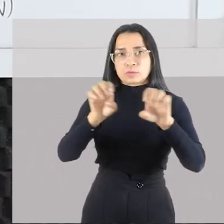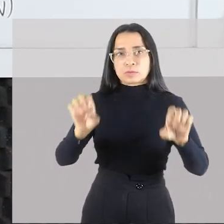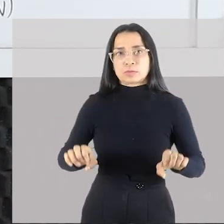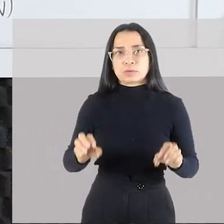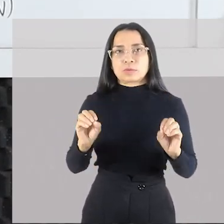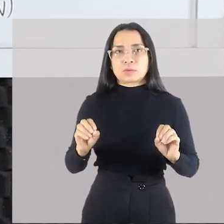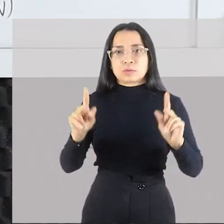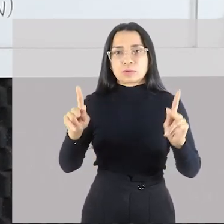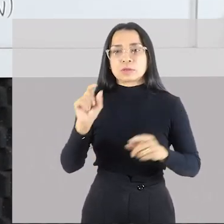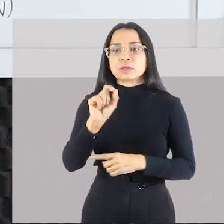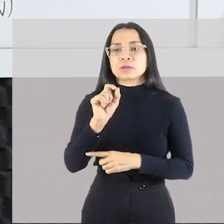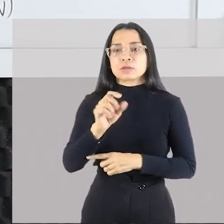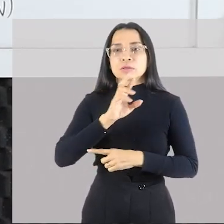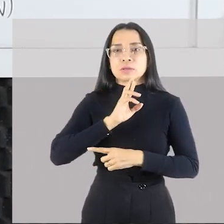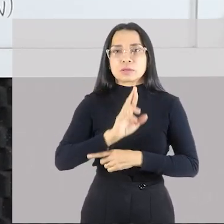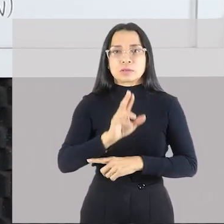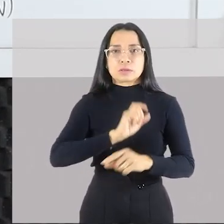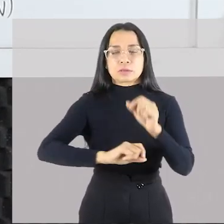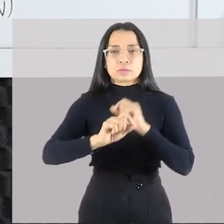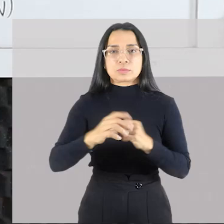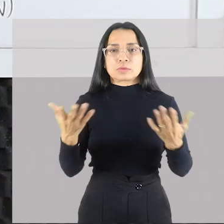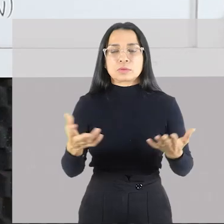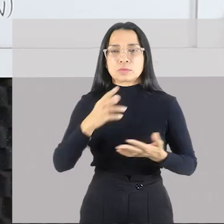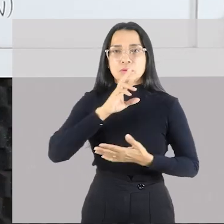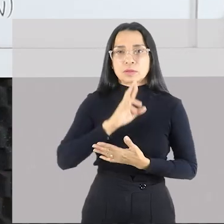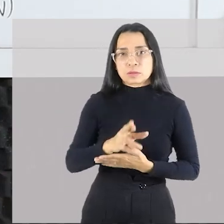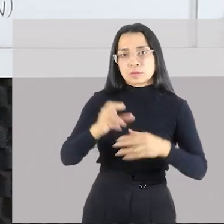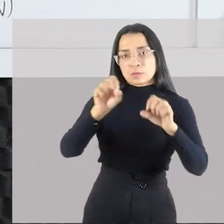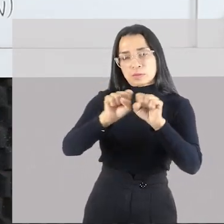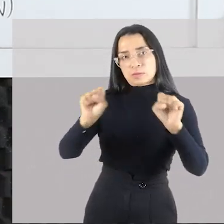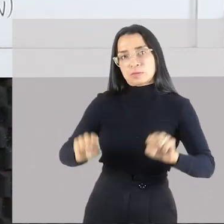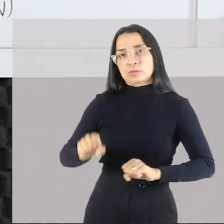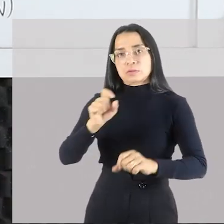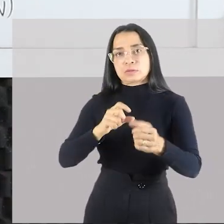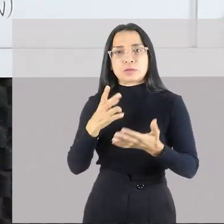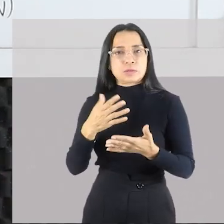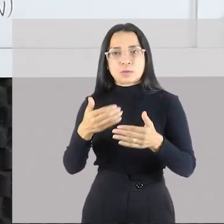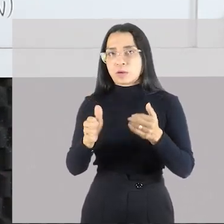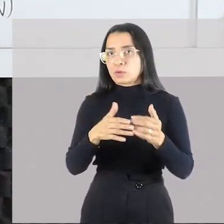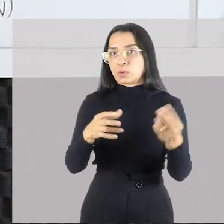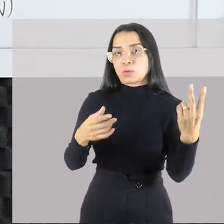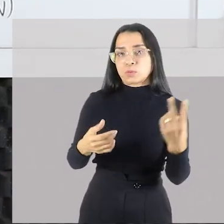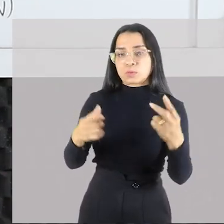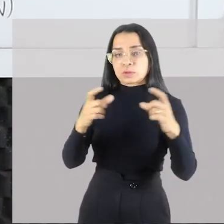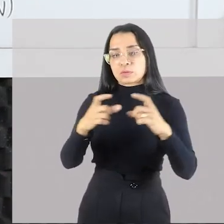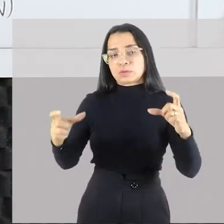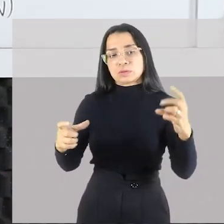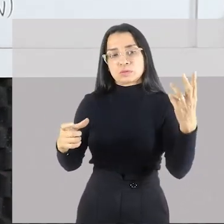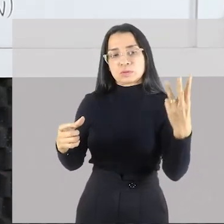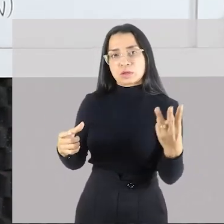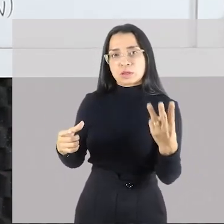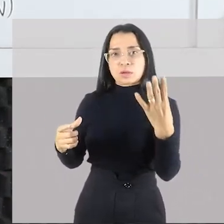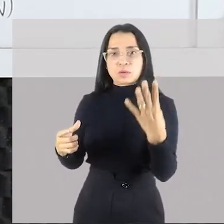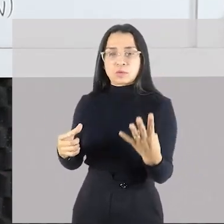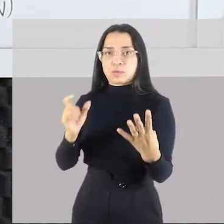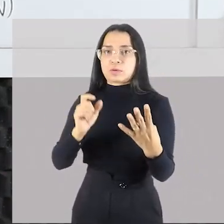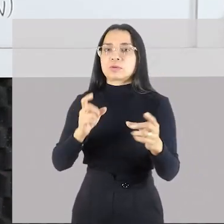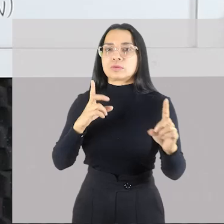Beleza? Isso que é solucionar. Quando você vai solucionar um sistema, seja com duas equações, com 3, com 4,